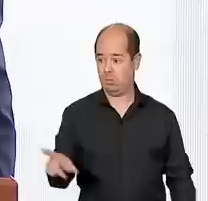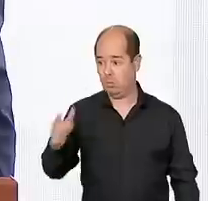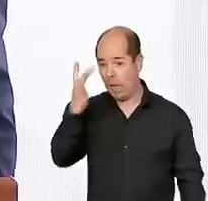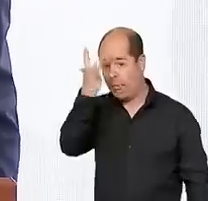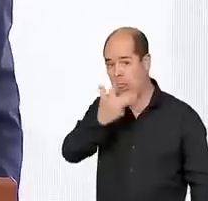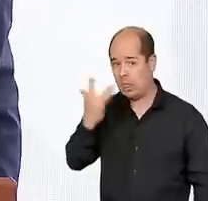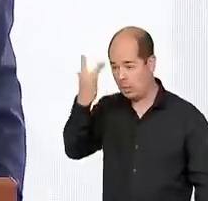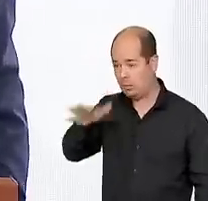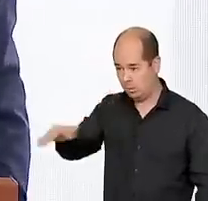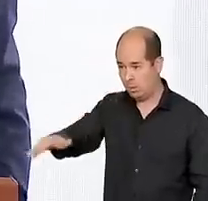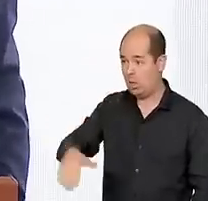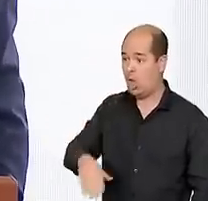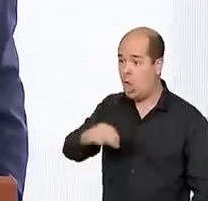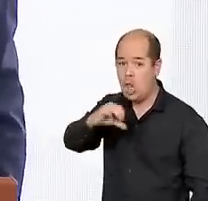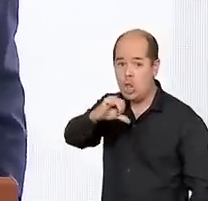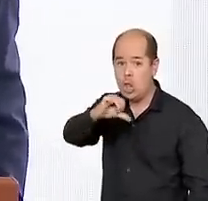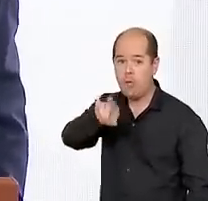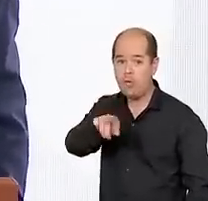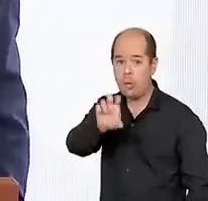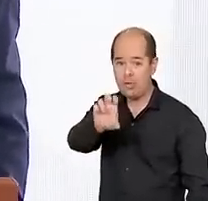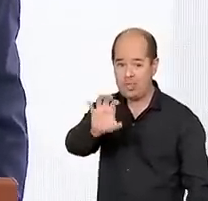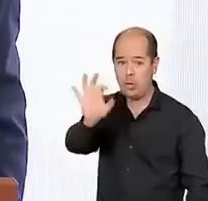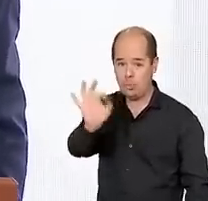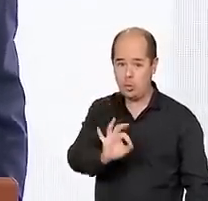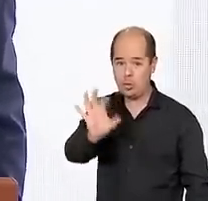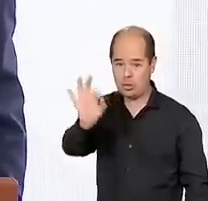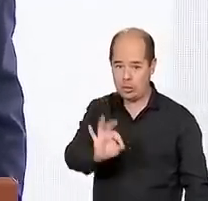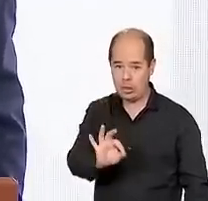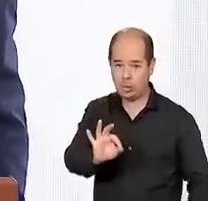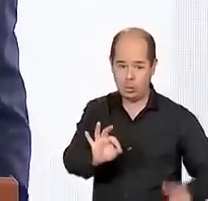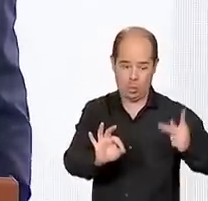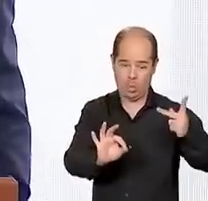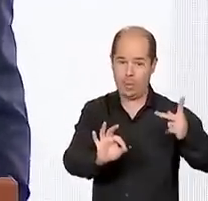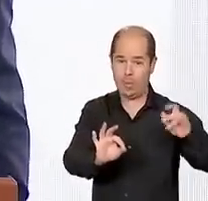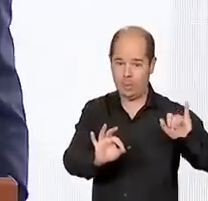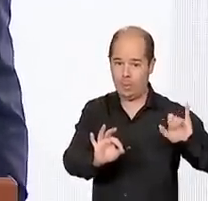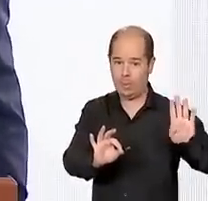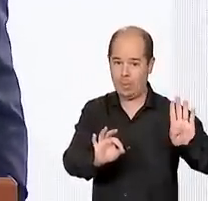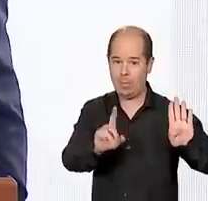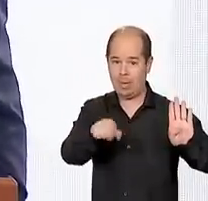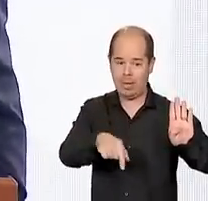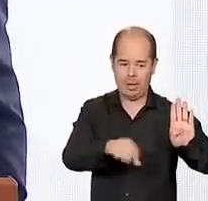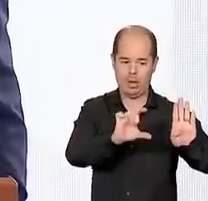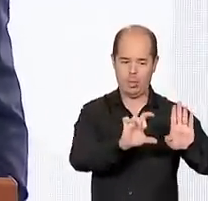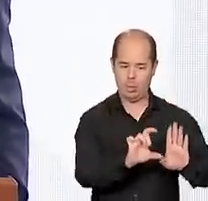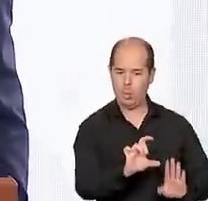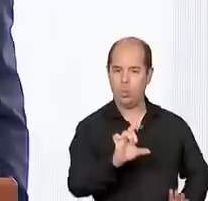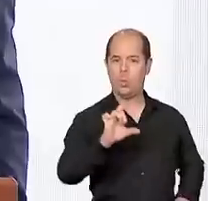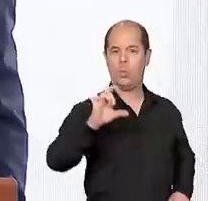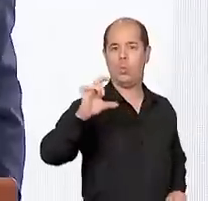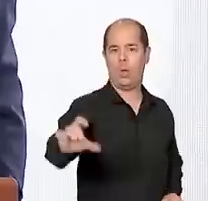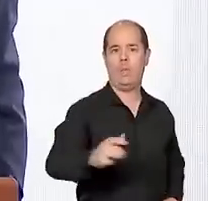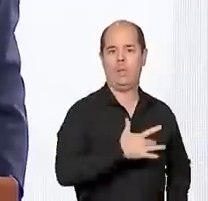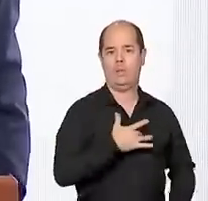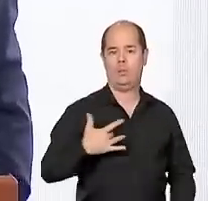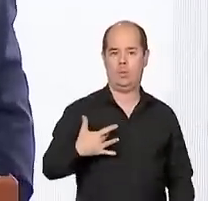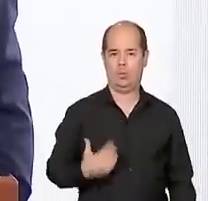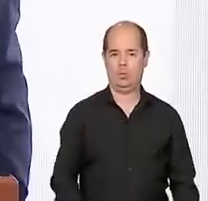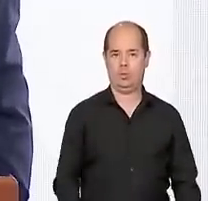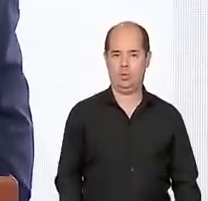9,5% é o investimento em saúde do Brasil, 9,5% do PIB. O SUS tem 4% para